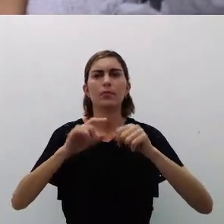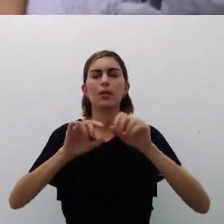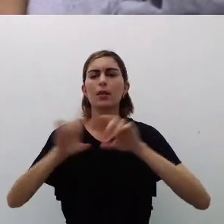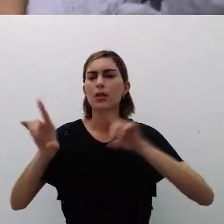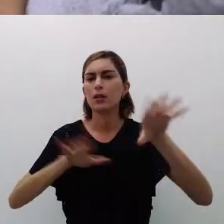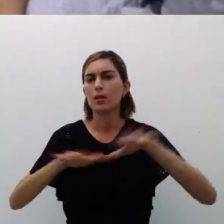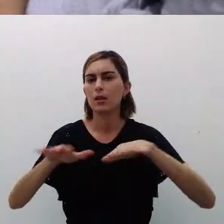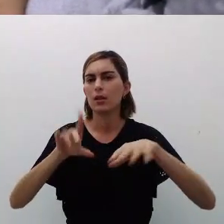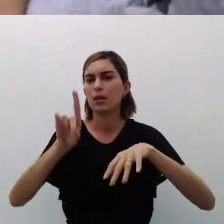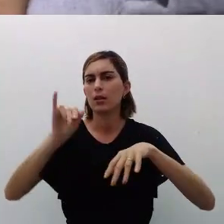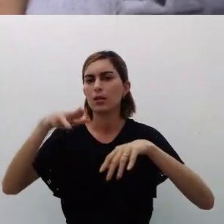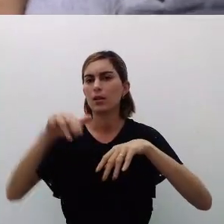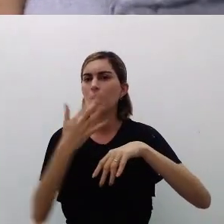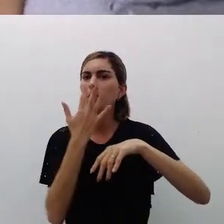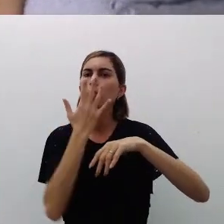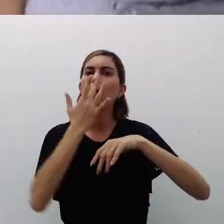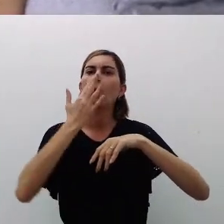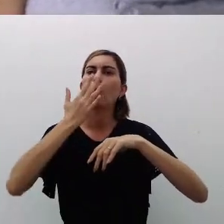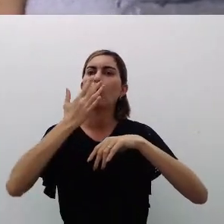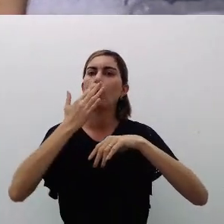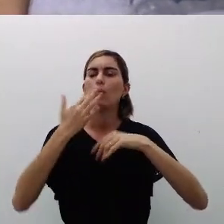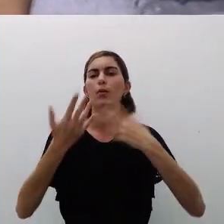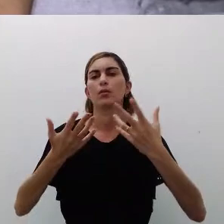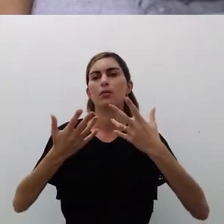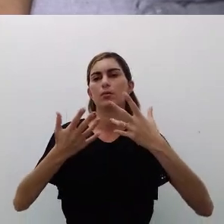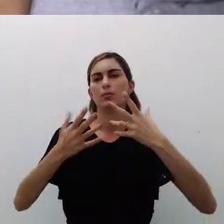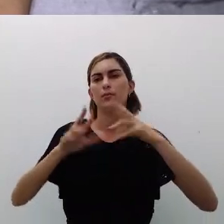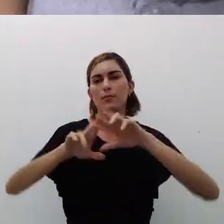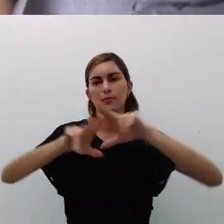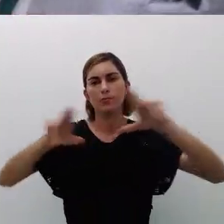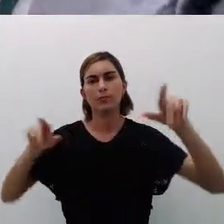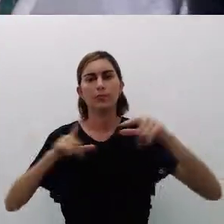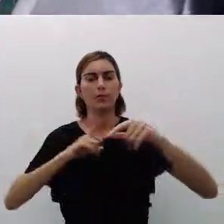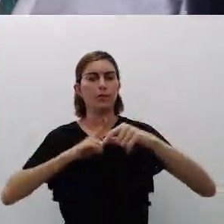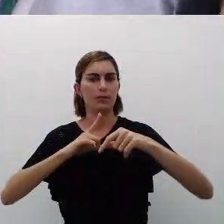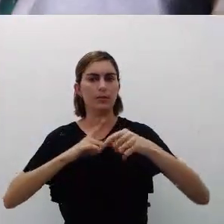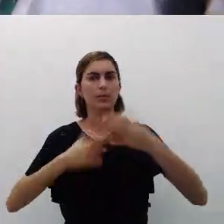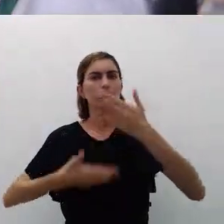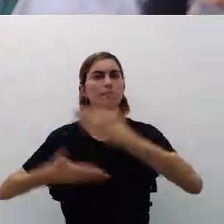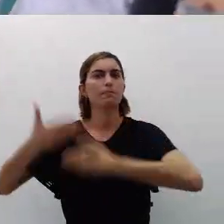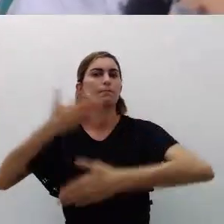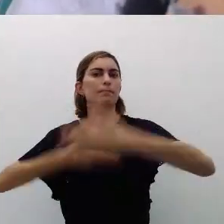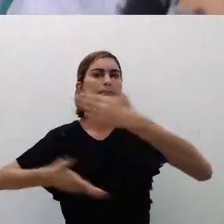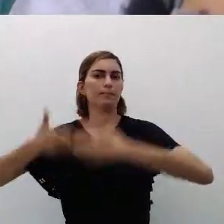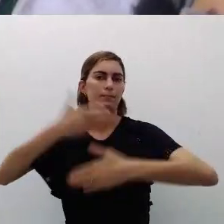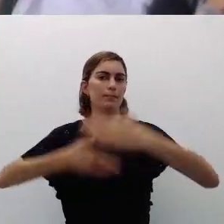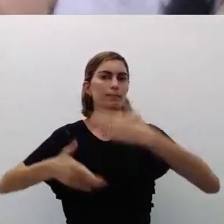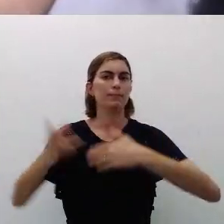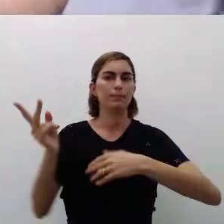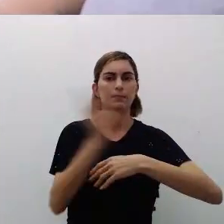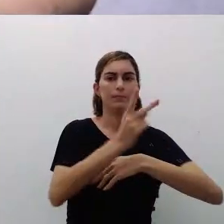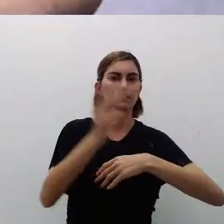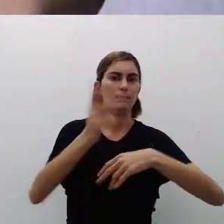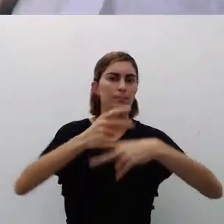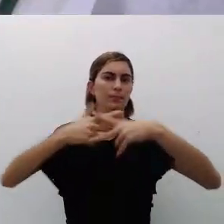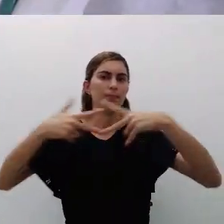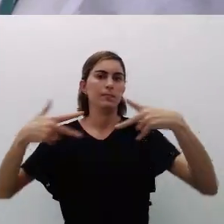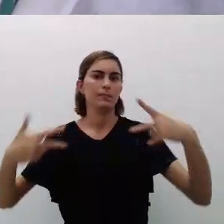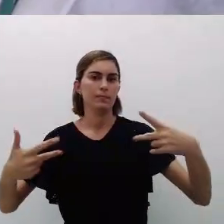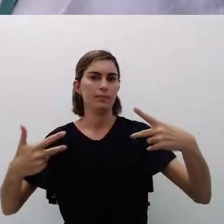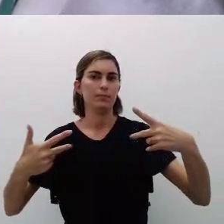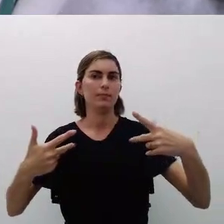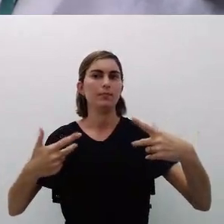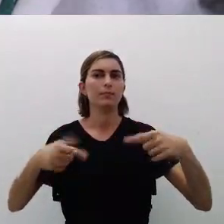cores, não há uma simetria, há uma relação entre esses dois objetos, né? Existe